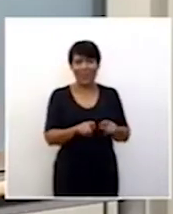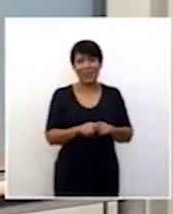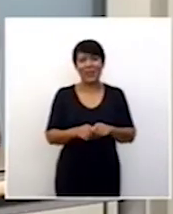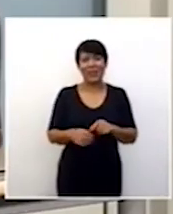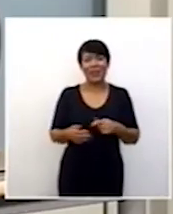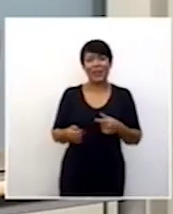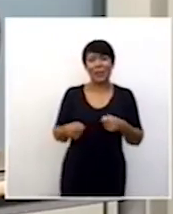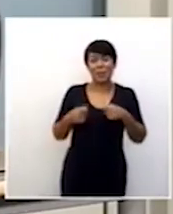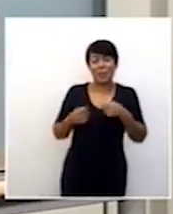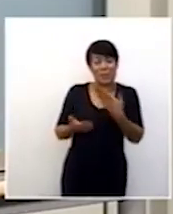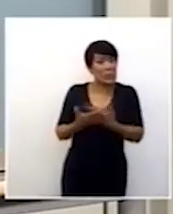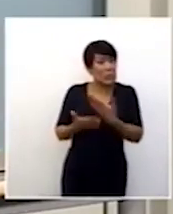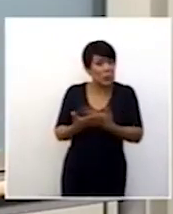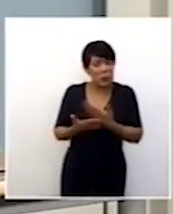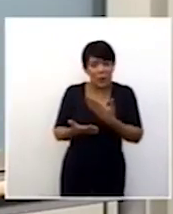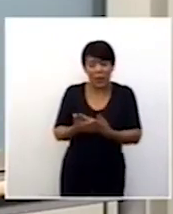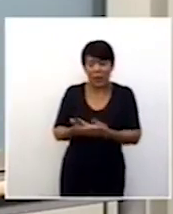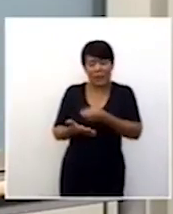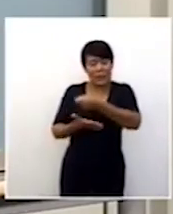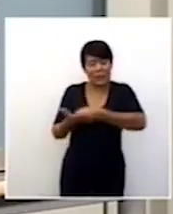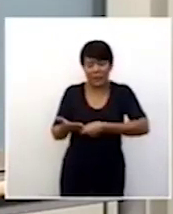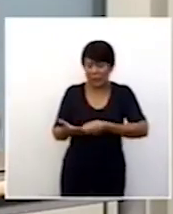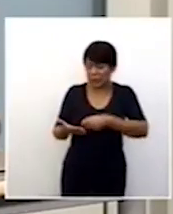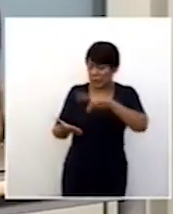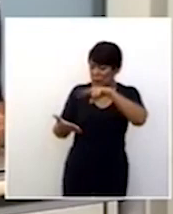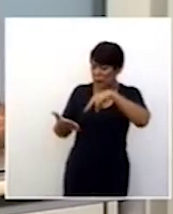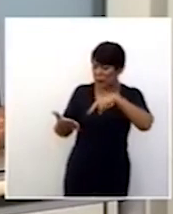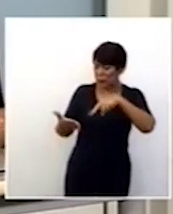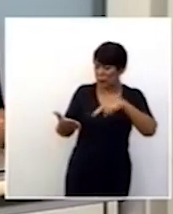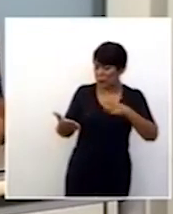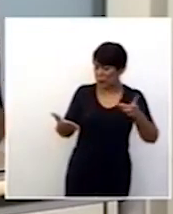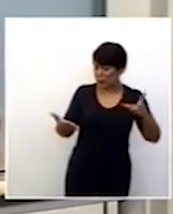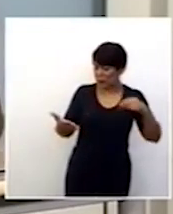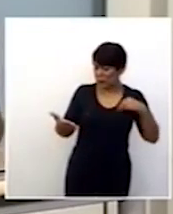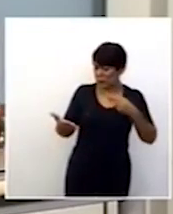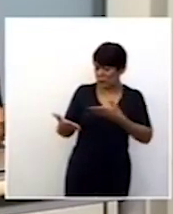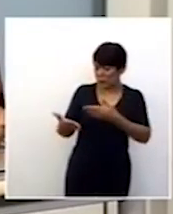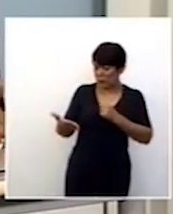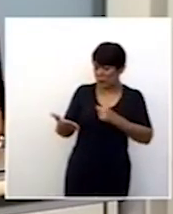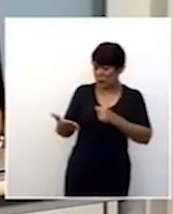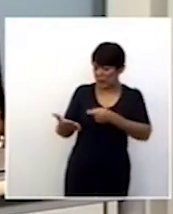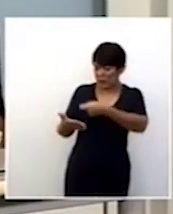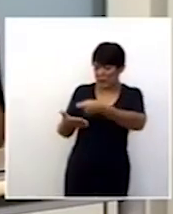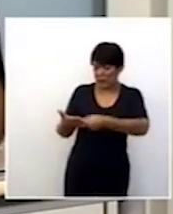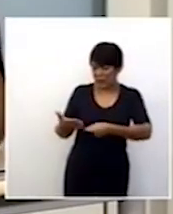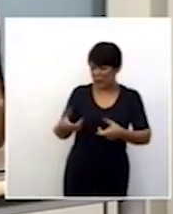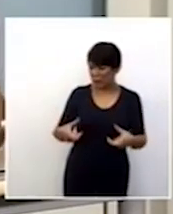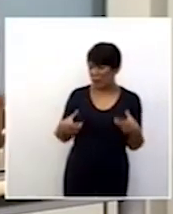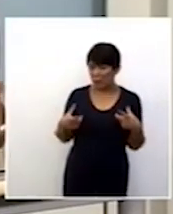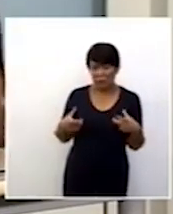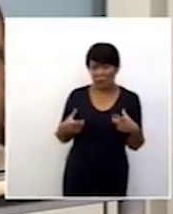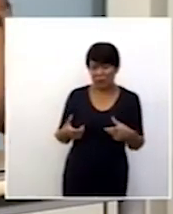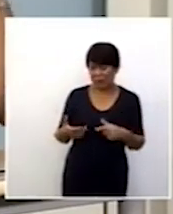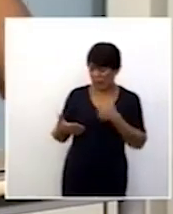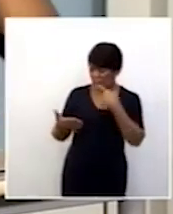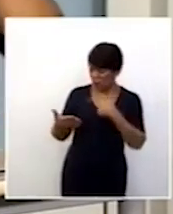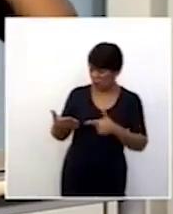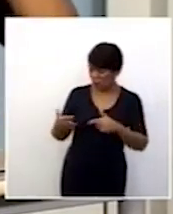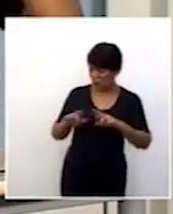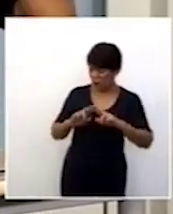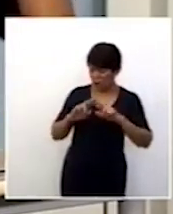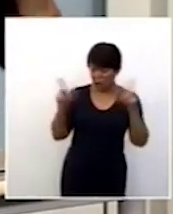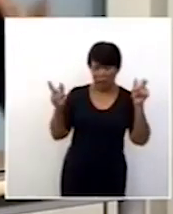tendo que estudar com determinados textos, olham para ele e dizem, esse texto é muito chato, essa linguagem é muito difícil, é